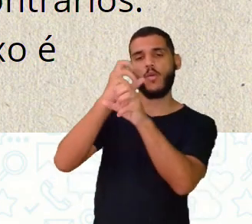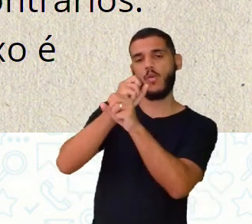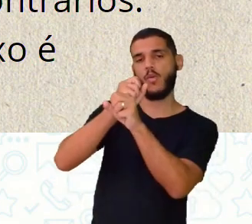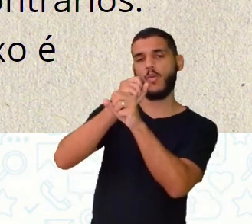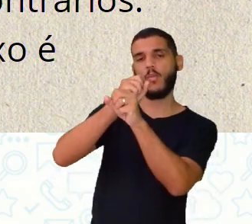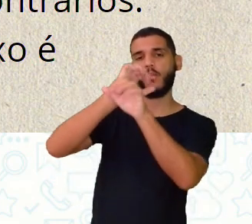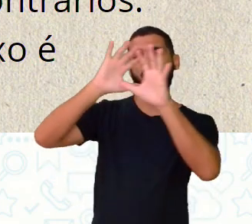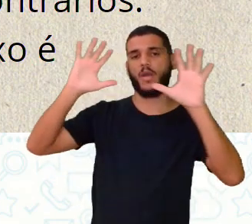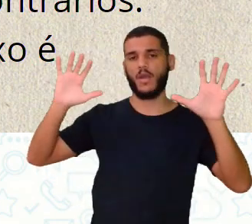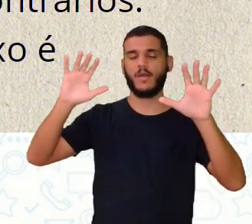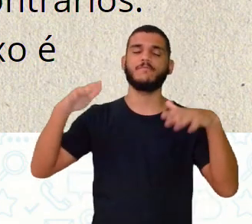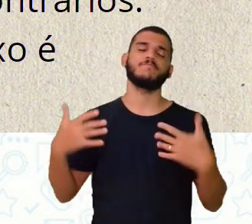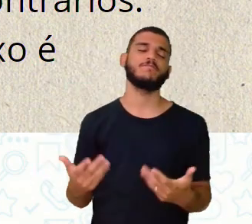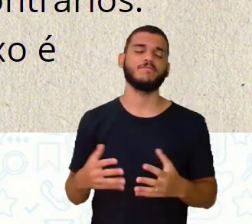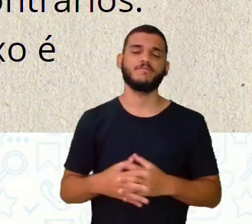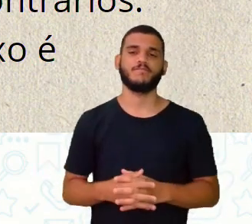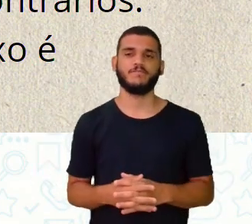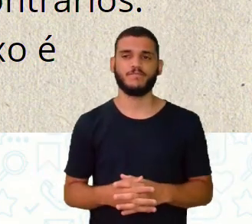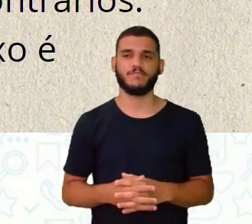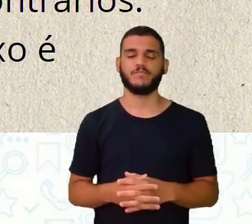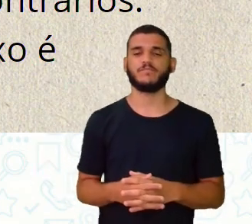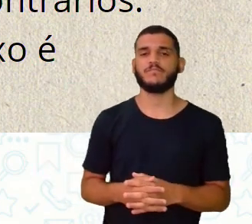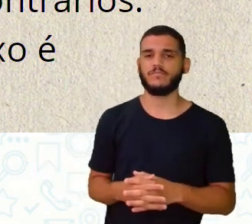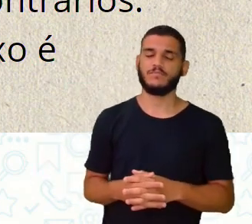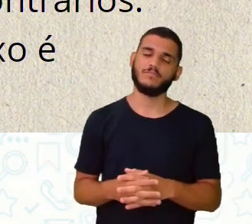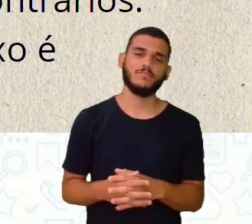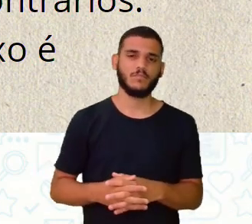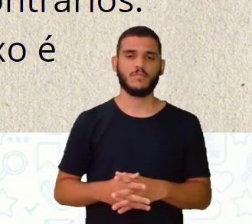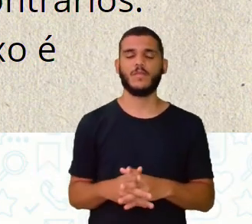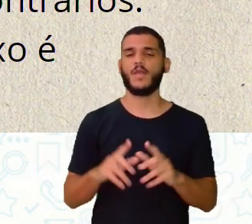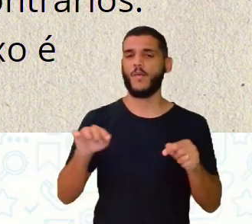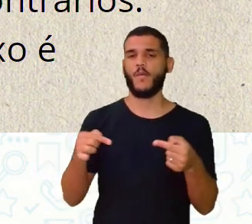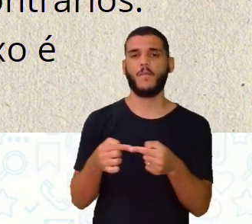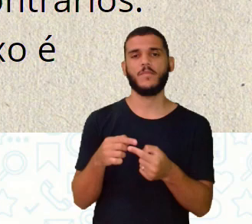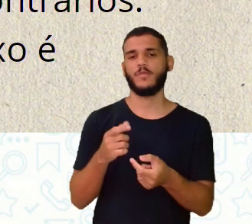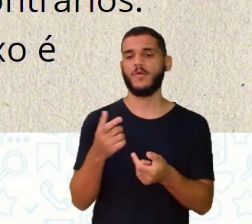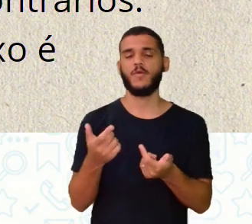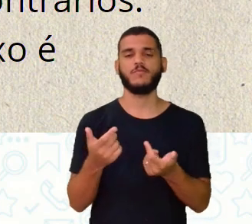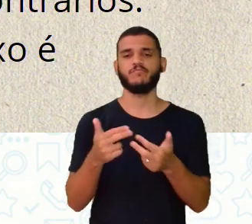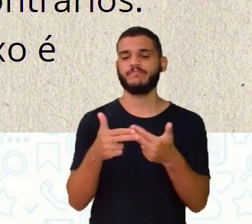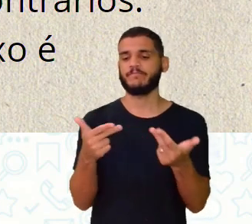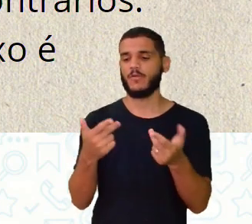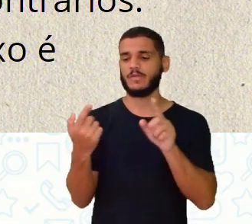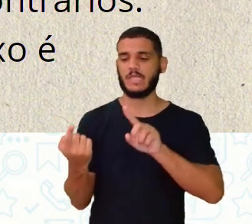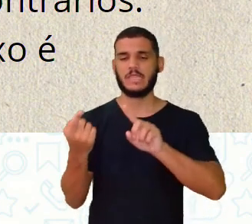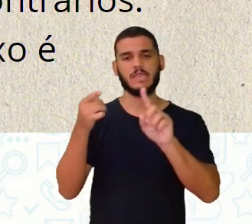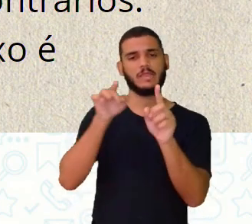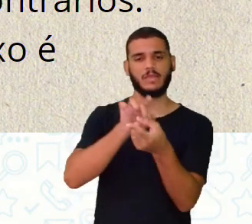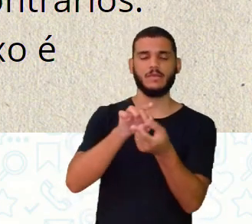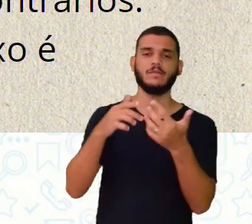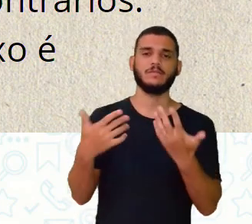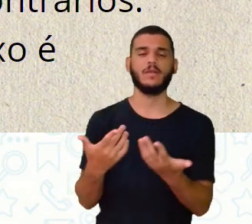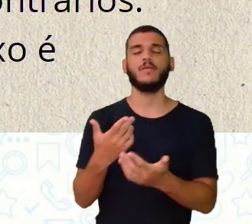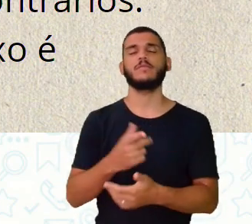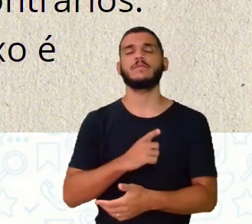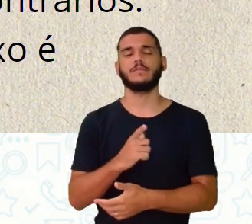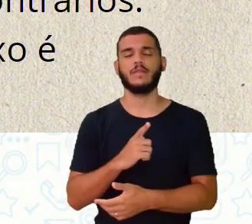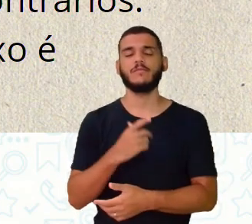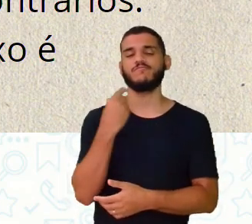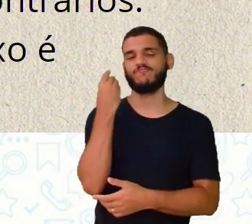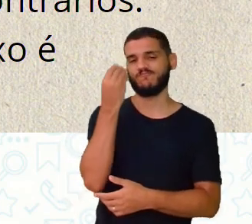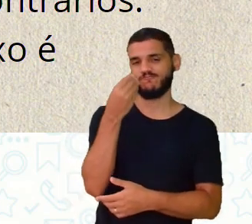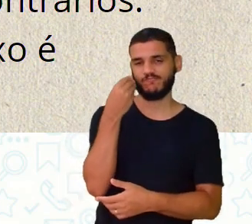é? É como se fosse a escuridão e a iluminação. E aí é a partir dessa vivência,